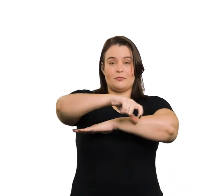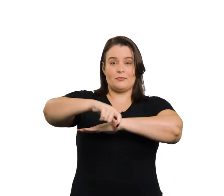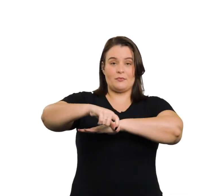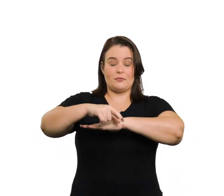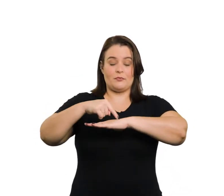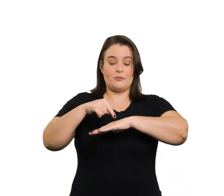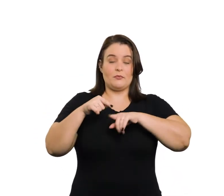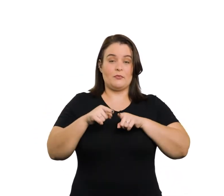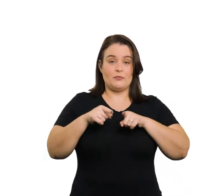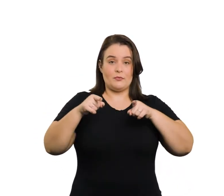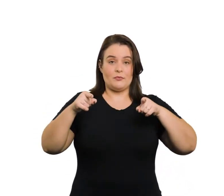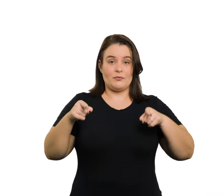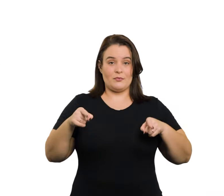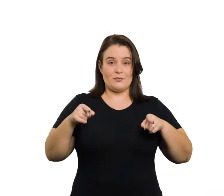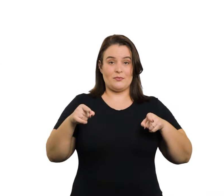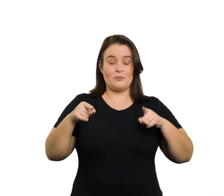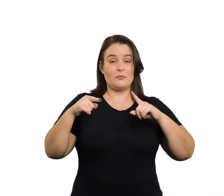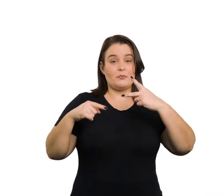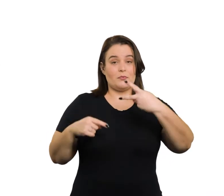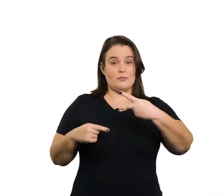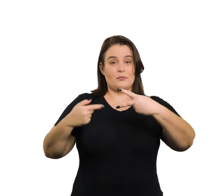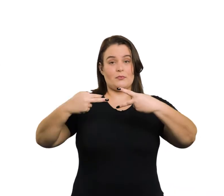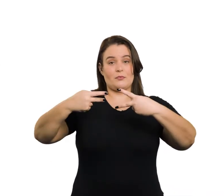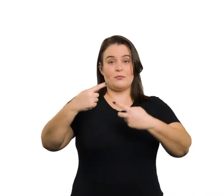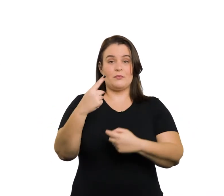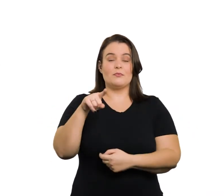sarjeta, com largura maior ou